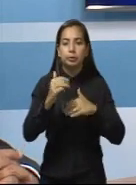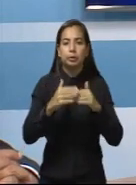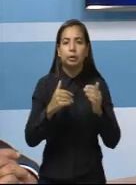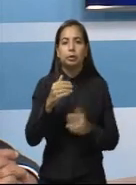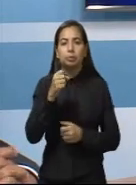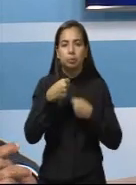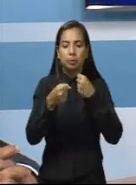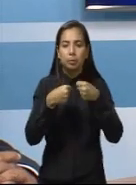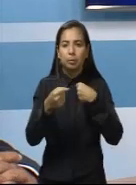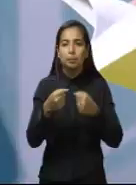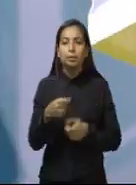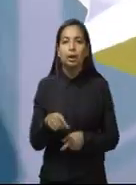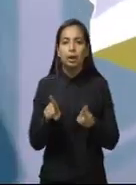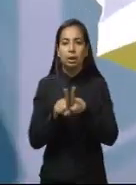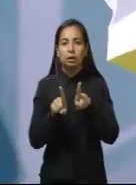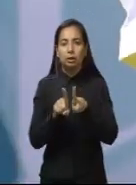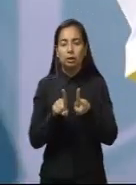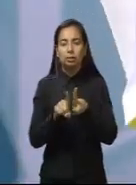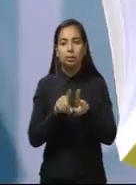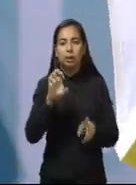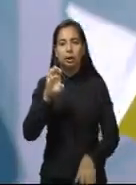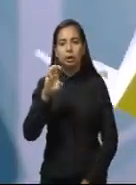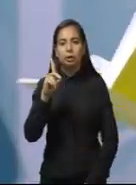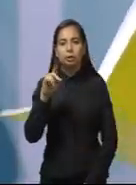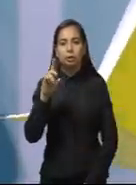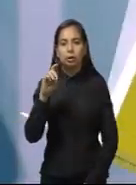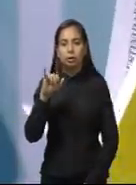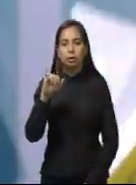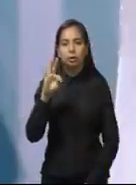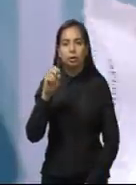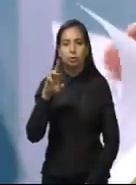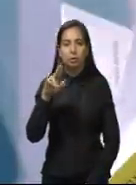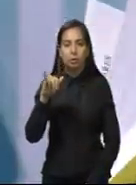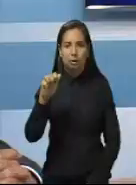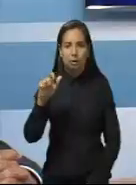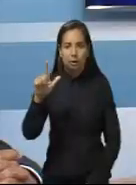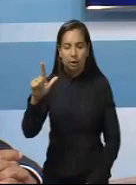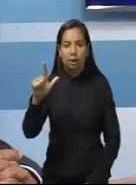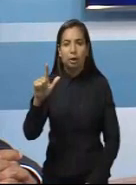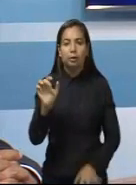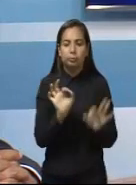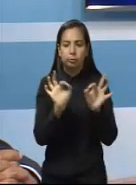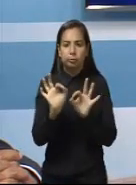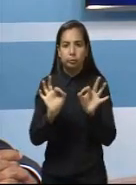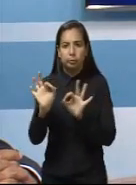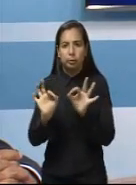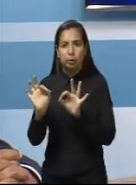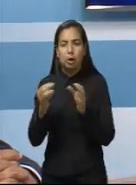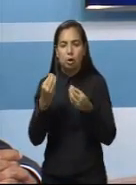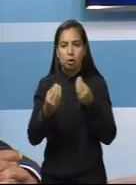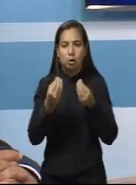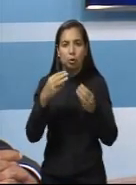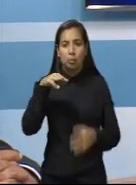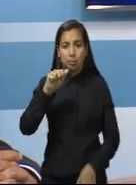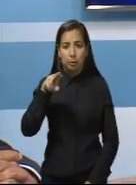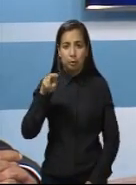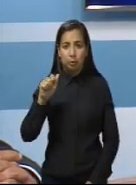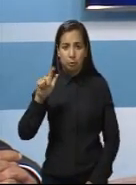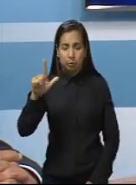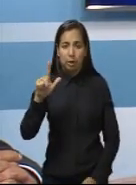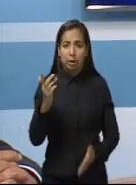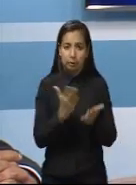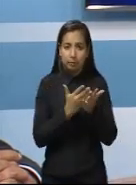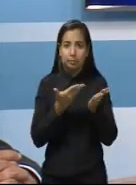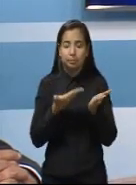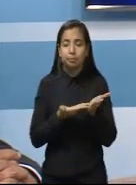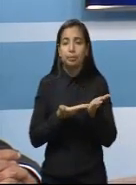conselho editorial responsável pela elaboração e edição do manual, quer dizer, a comissão,